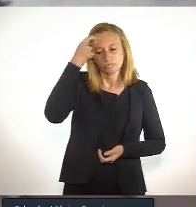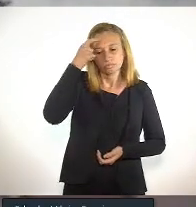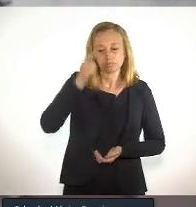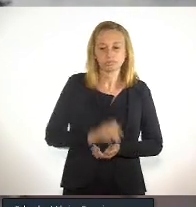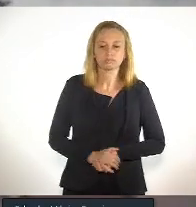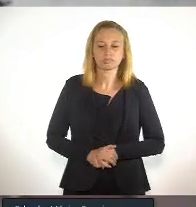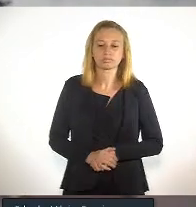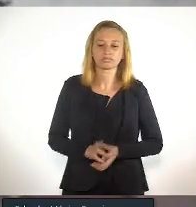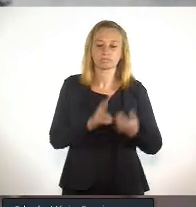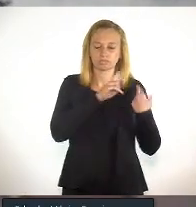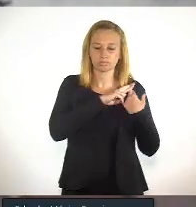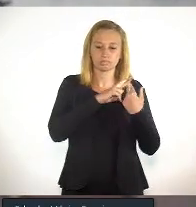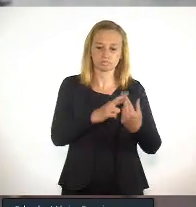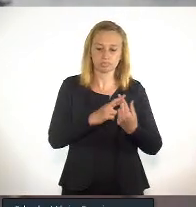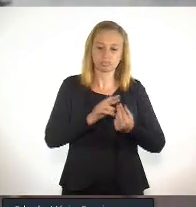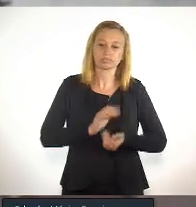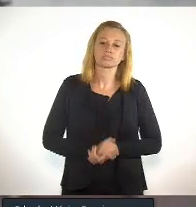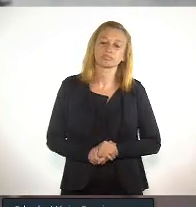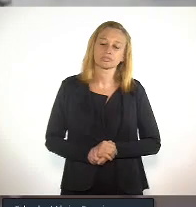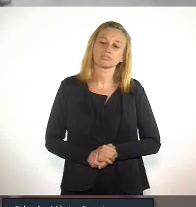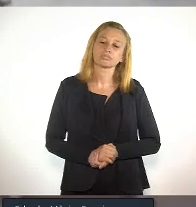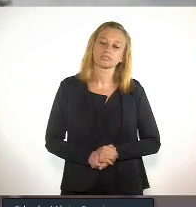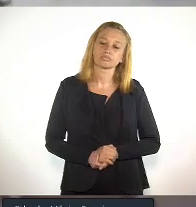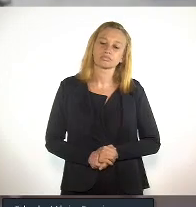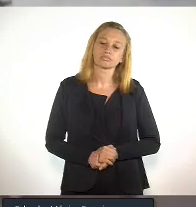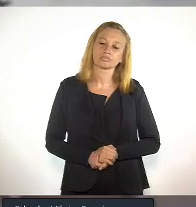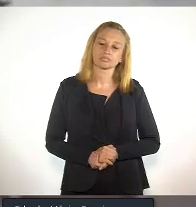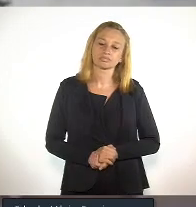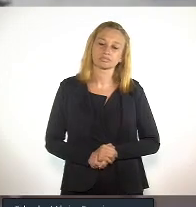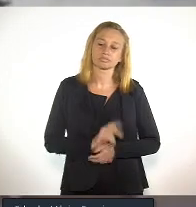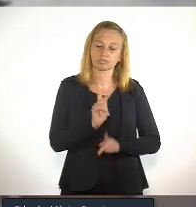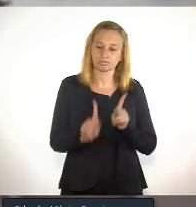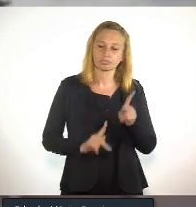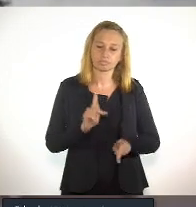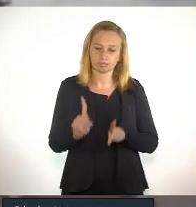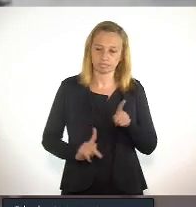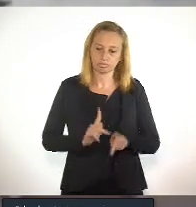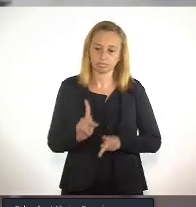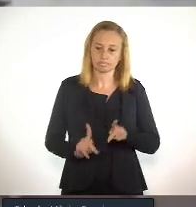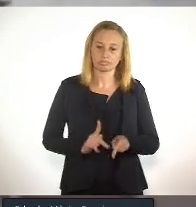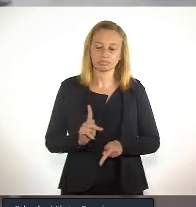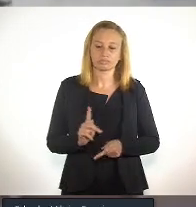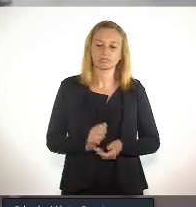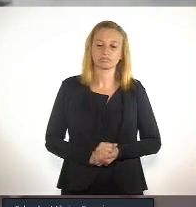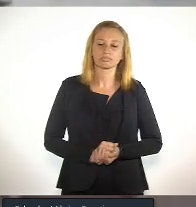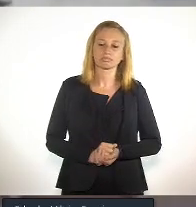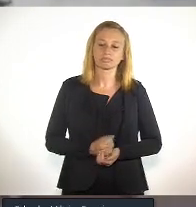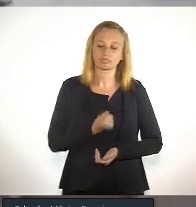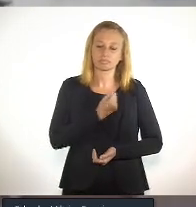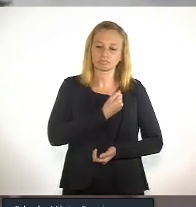e muita responsabilidade em relação à população, ao